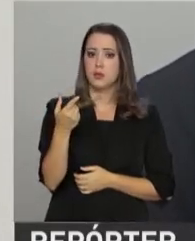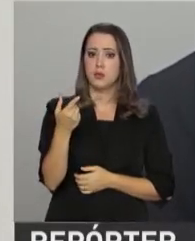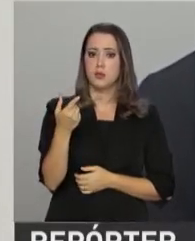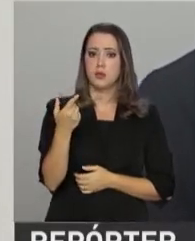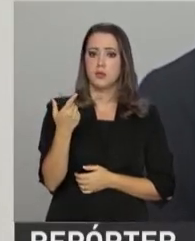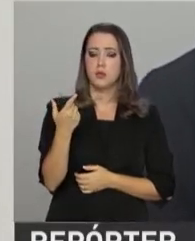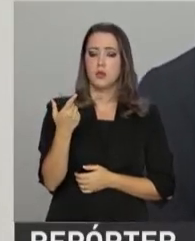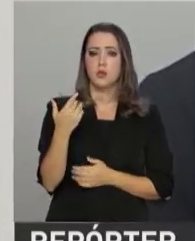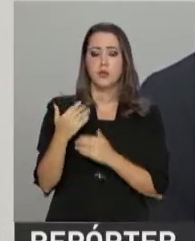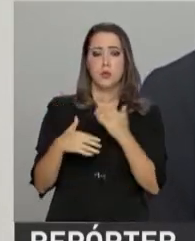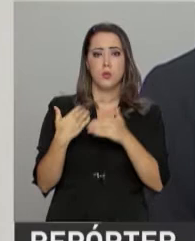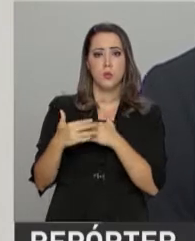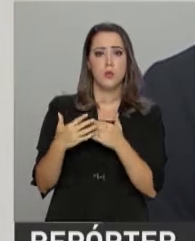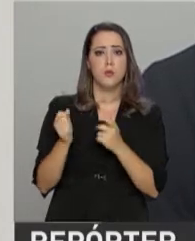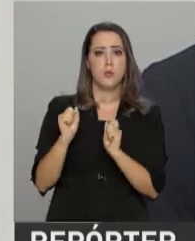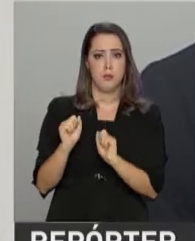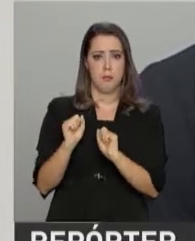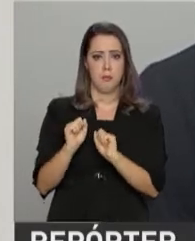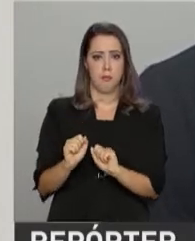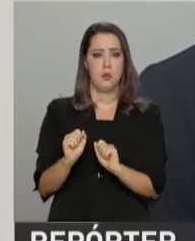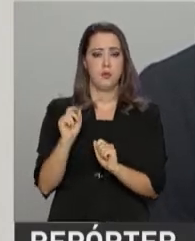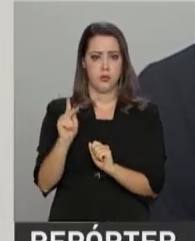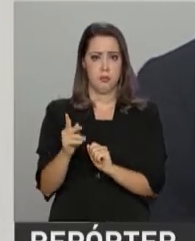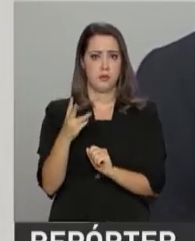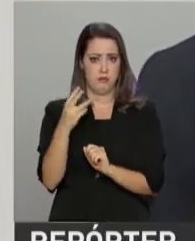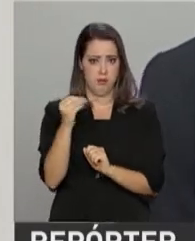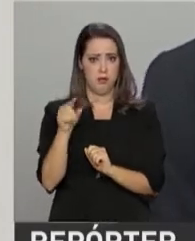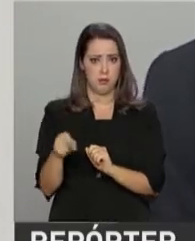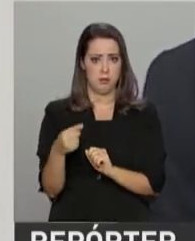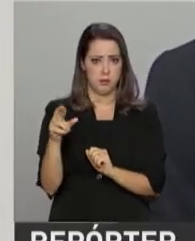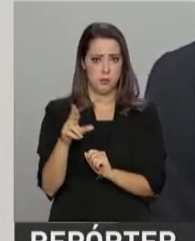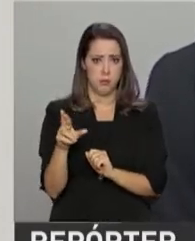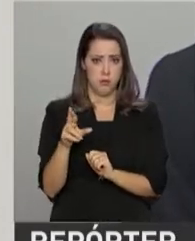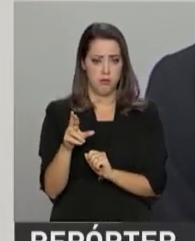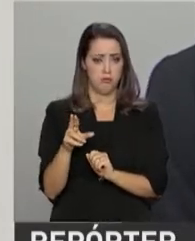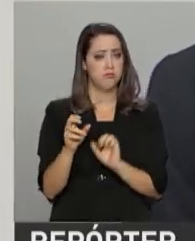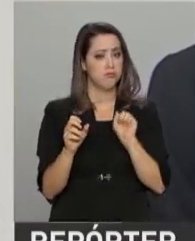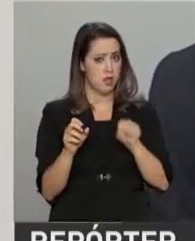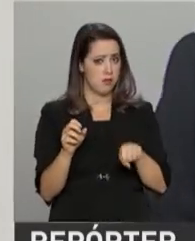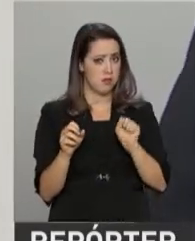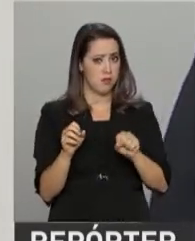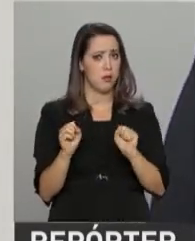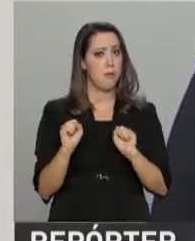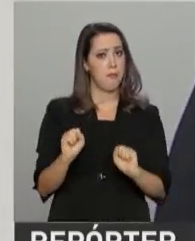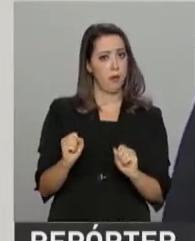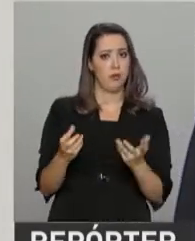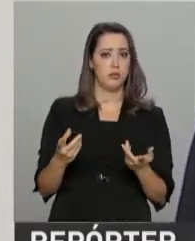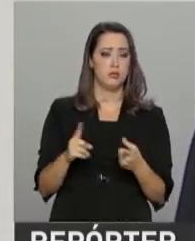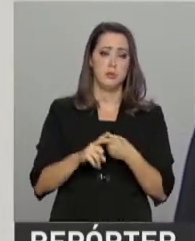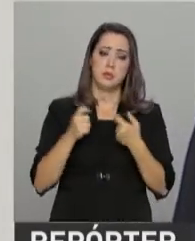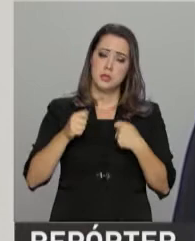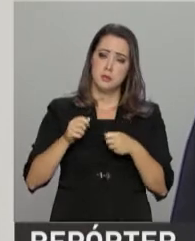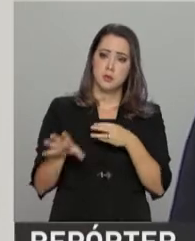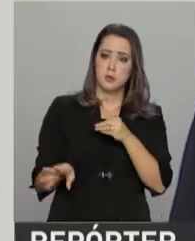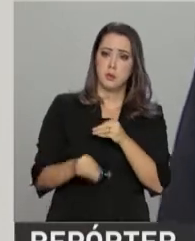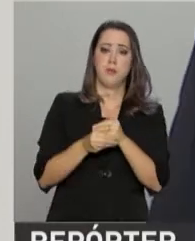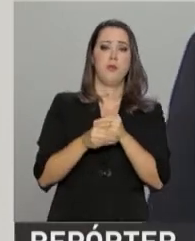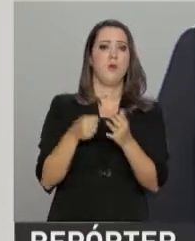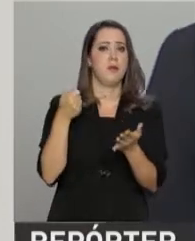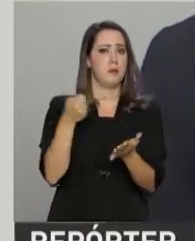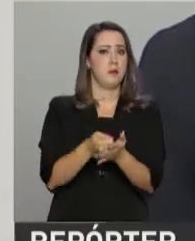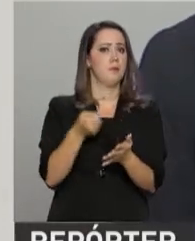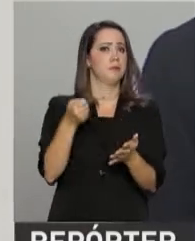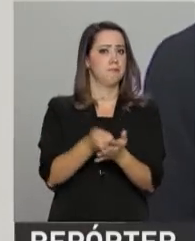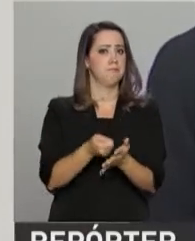digo eu aposentar se a 30.000 qual é o único gravame que ele sofrera ele terá que fazer uma previdência complementar ou